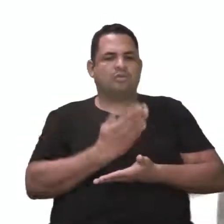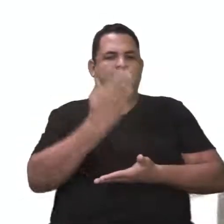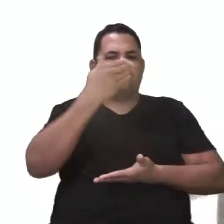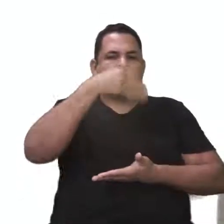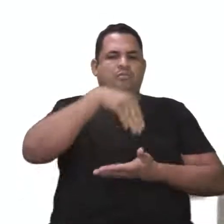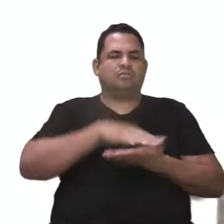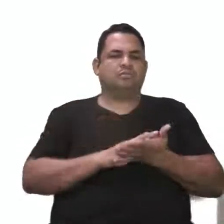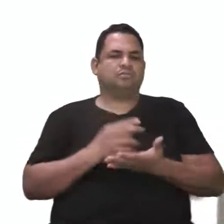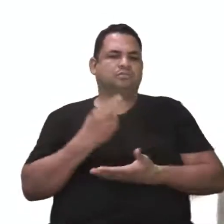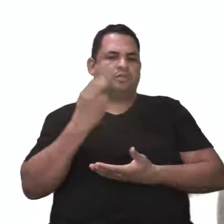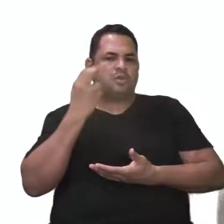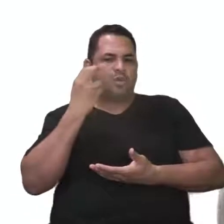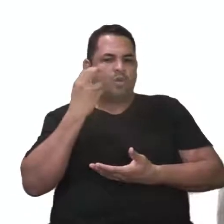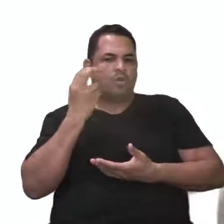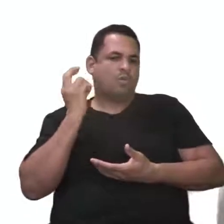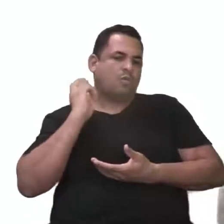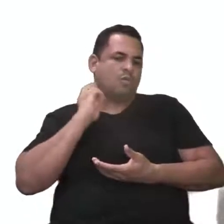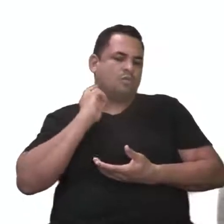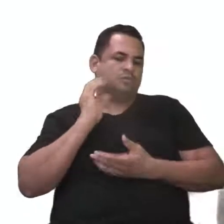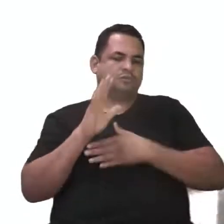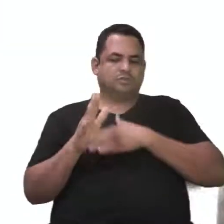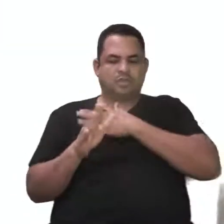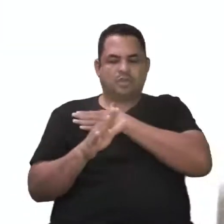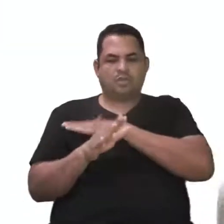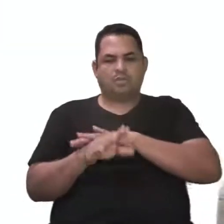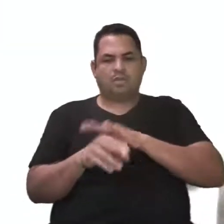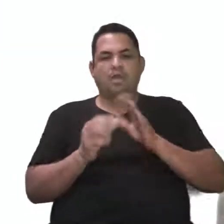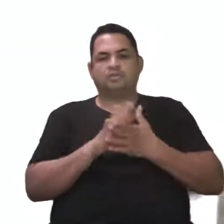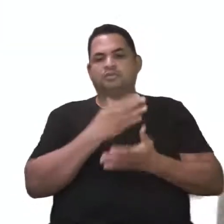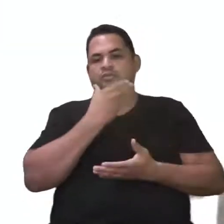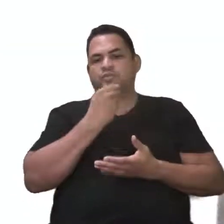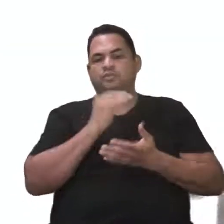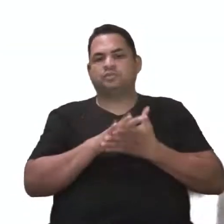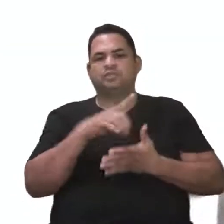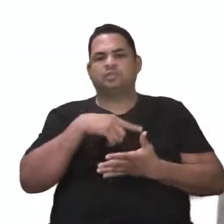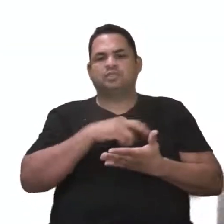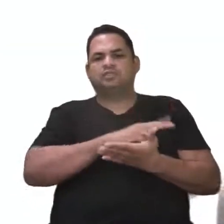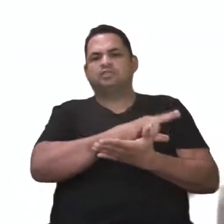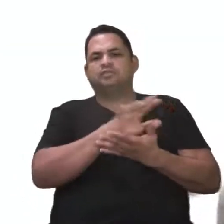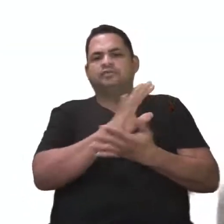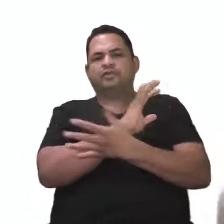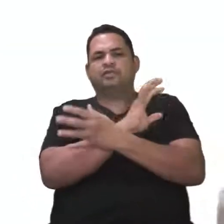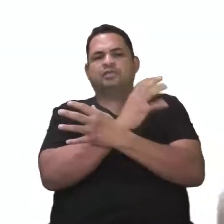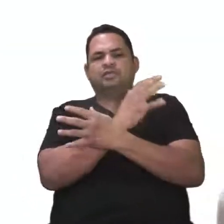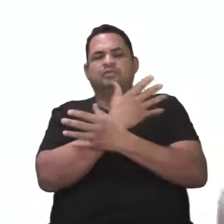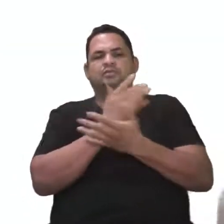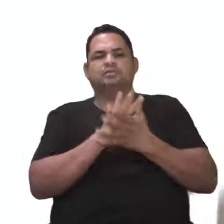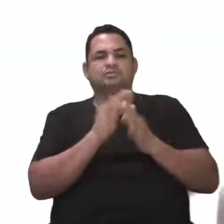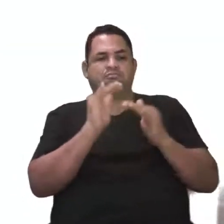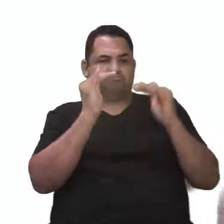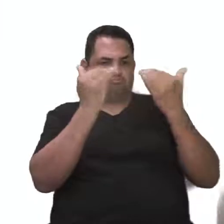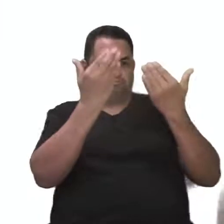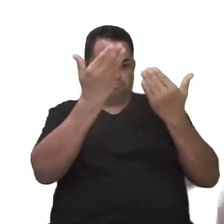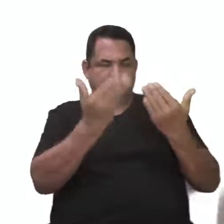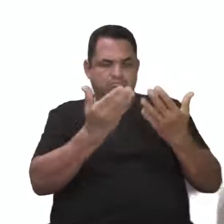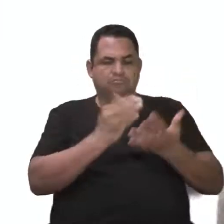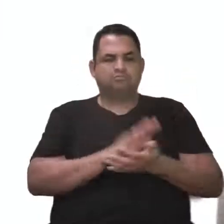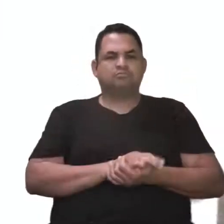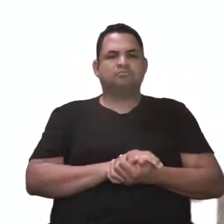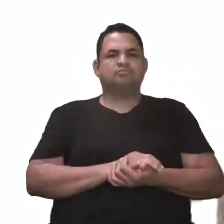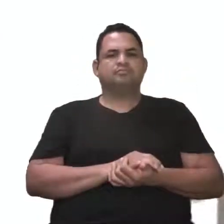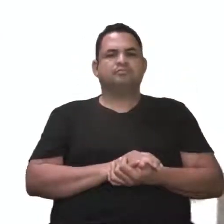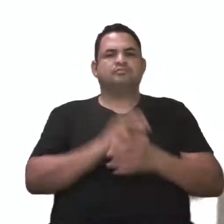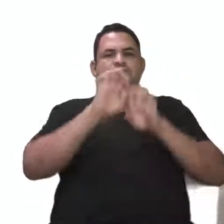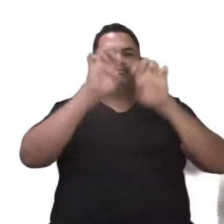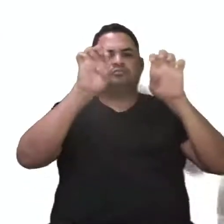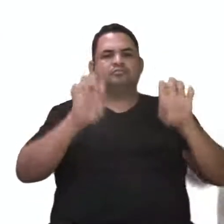e o braço, nosso braço, ele é composto por vários ossos. E o que eu chamo a atenção sua? Olha aqui